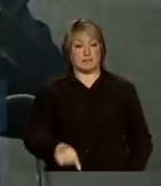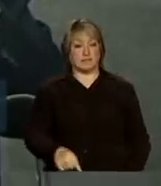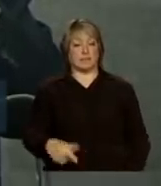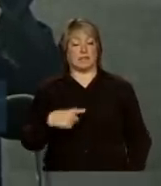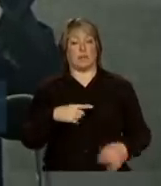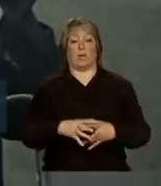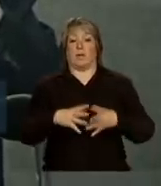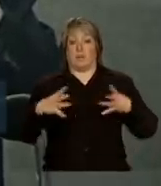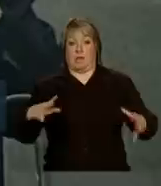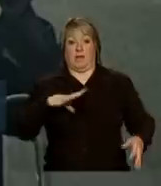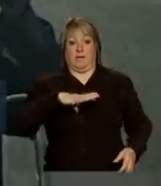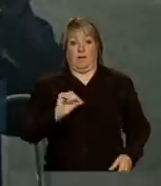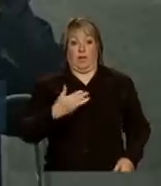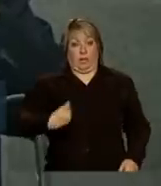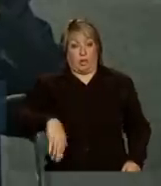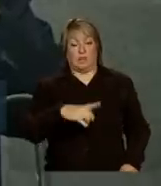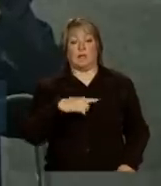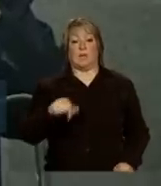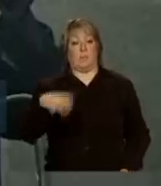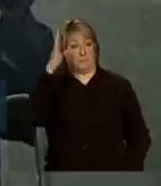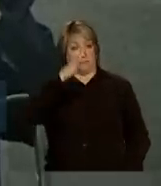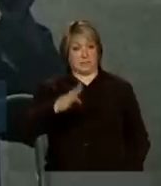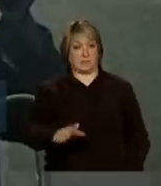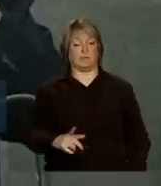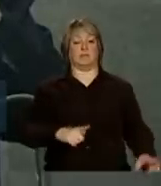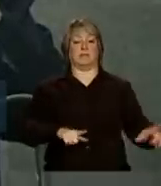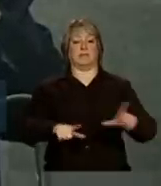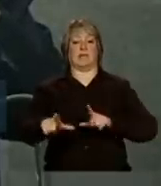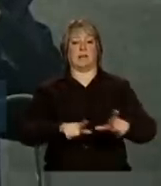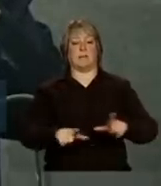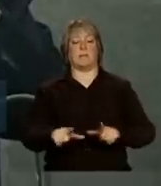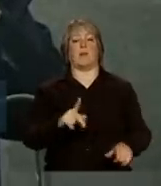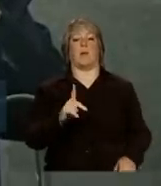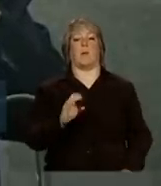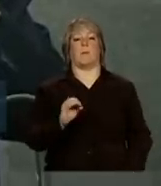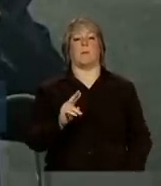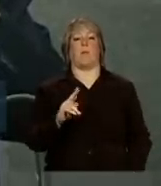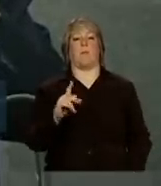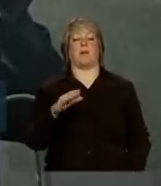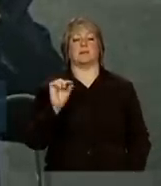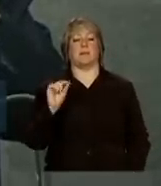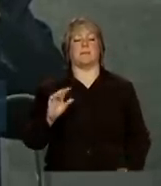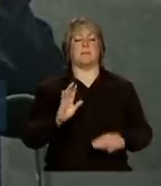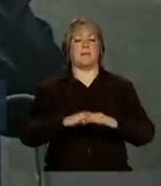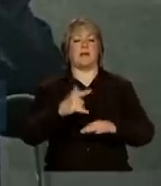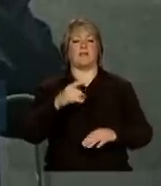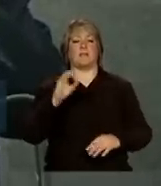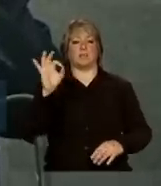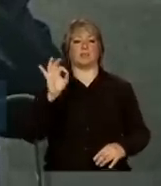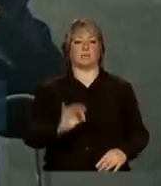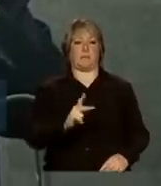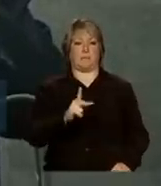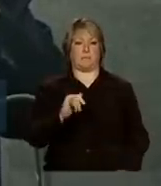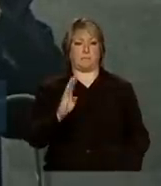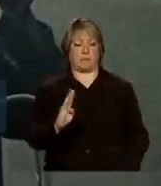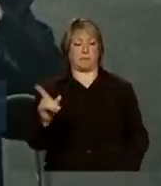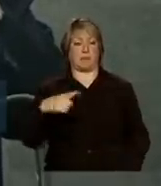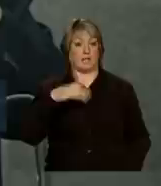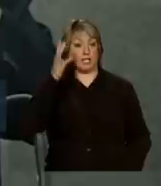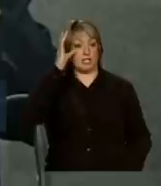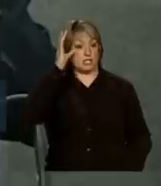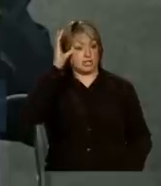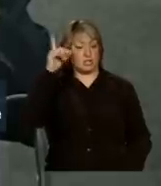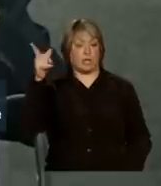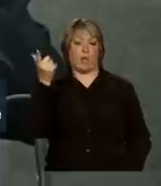Grande Desafio que temos que o Brasil trabalha com uma poupança abaixo de 20% do PIB uma China tá conseguindo trabalhar